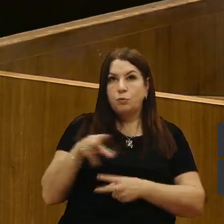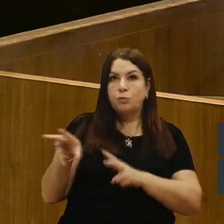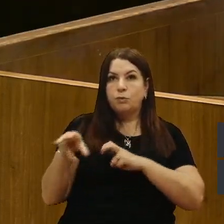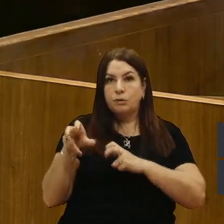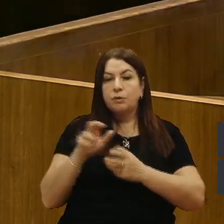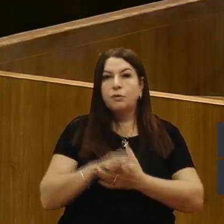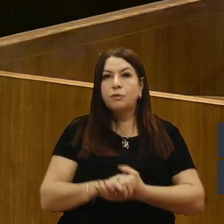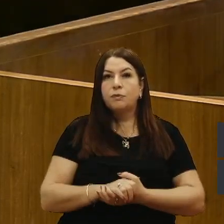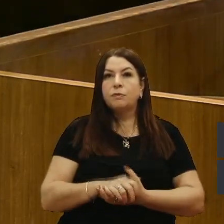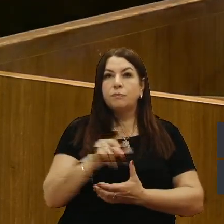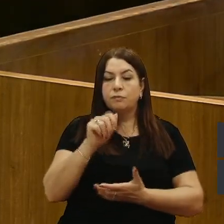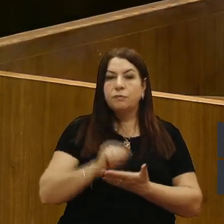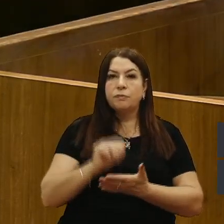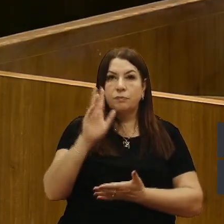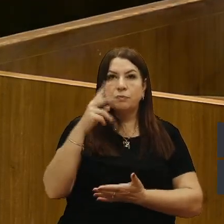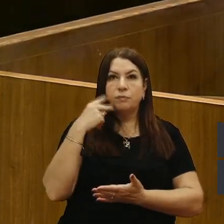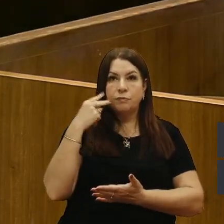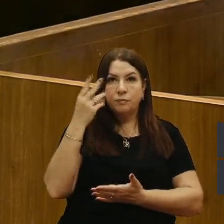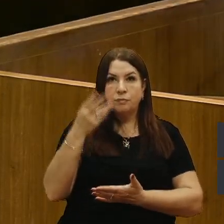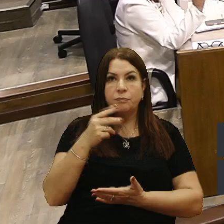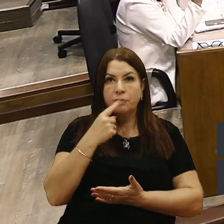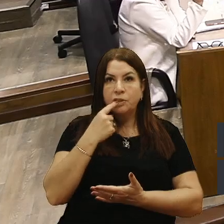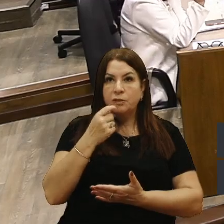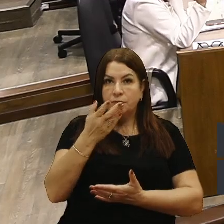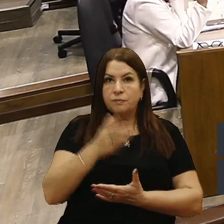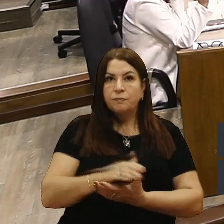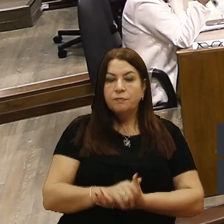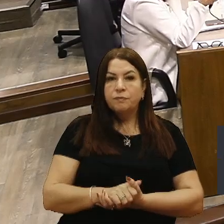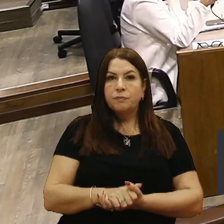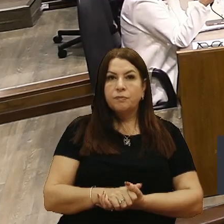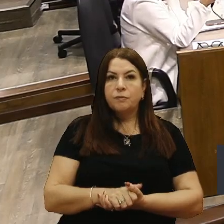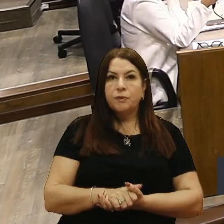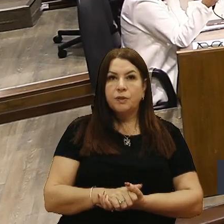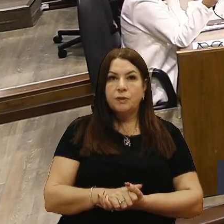né? Seu à parte, vereadora Rose.